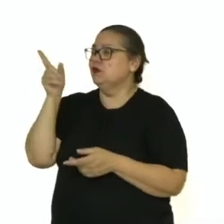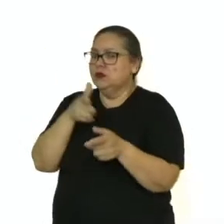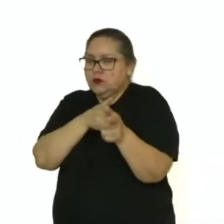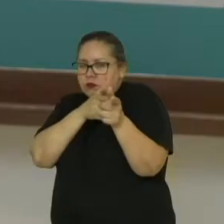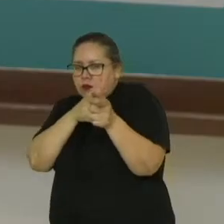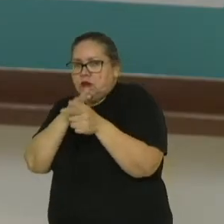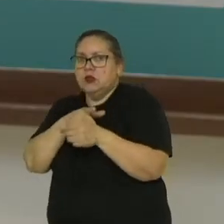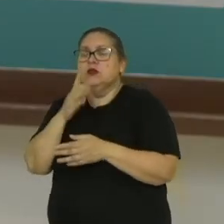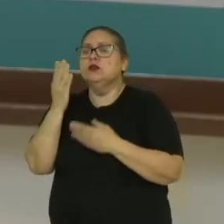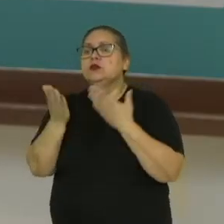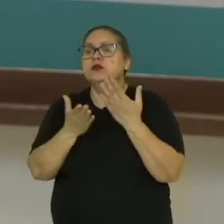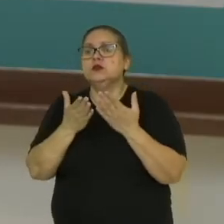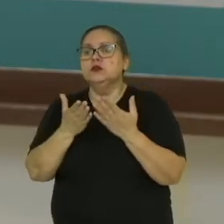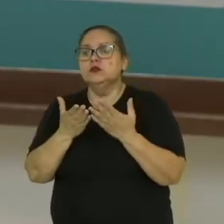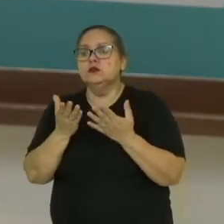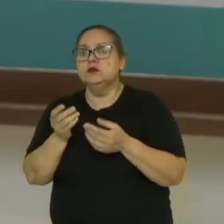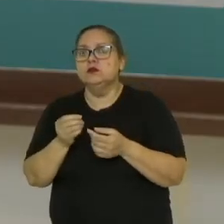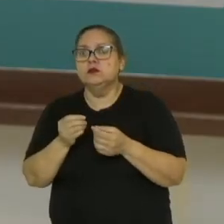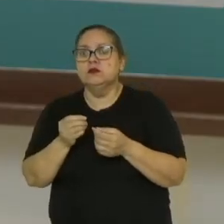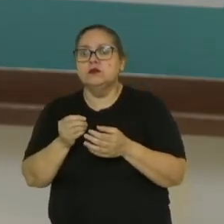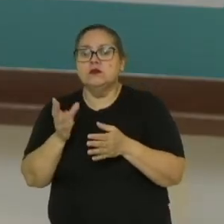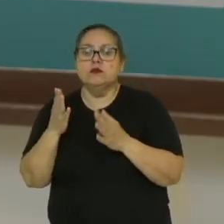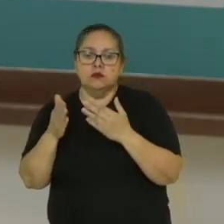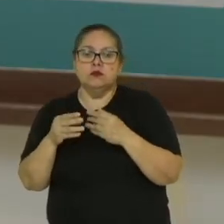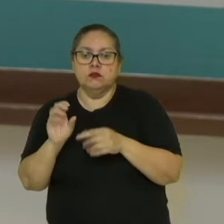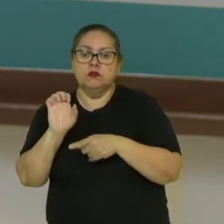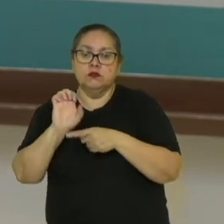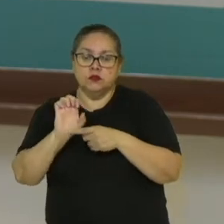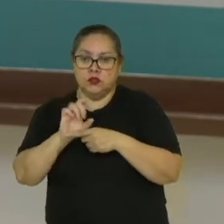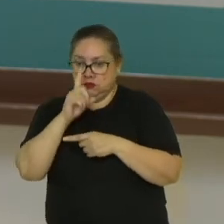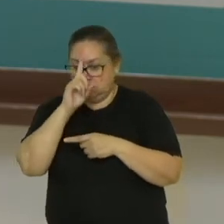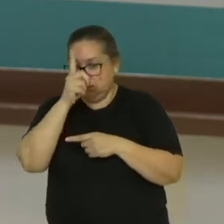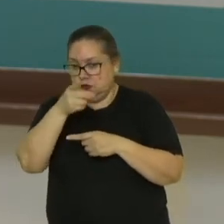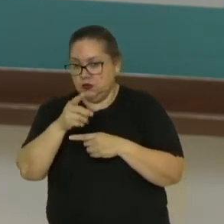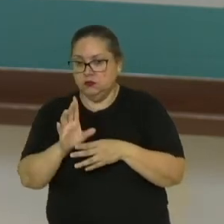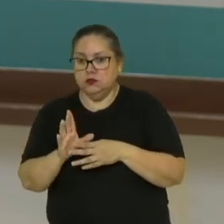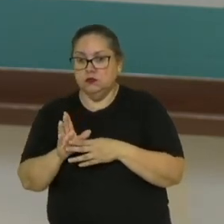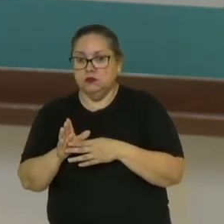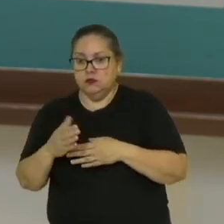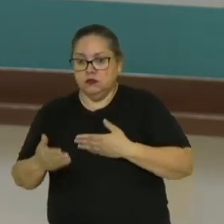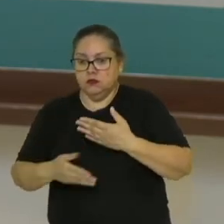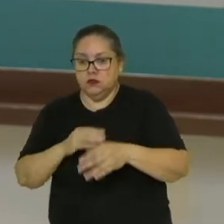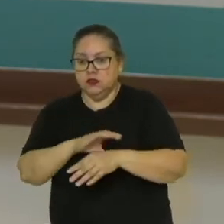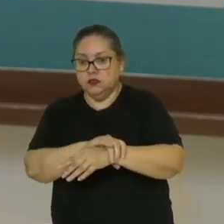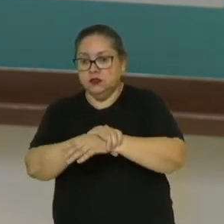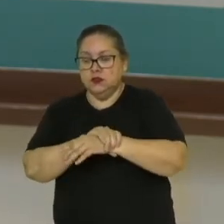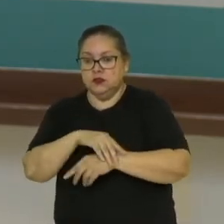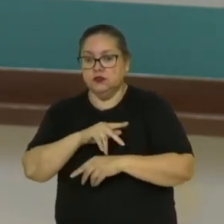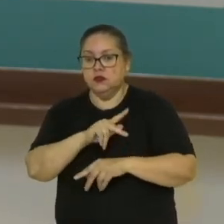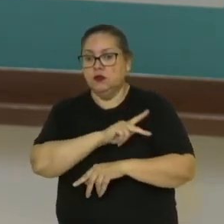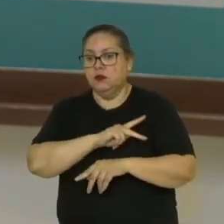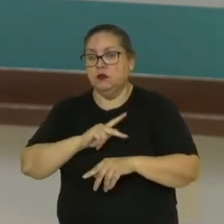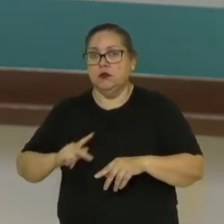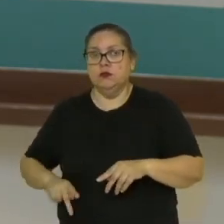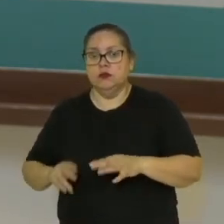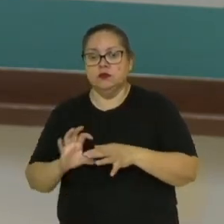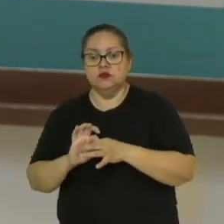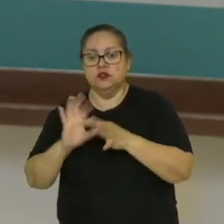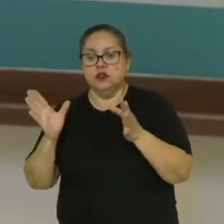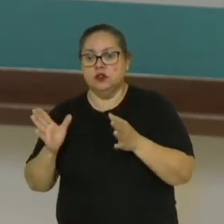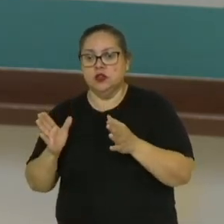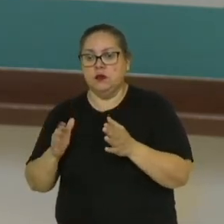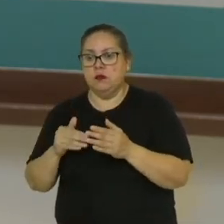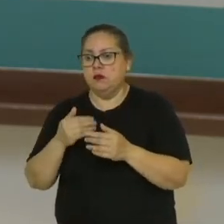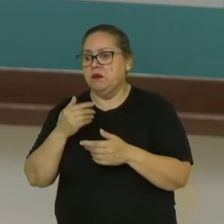essas operações são operações constituídas pelo Estado a serviço de uma segurança pública, de tirar aquilo que é